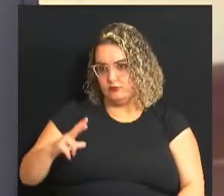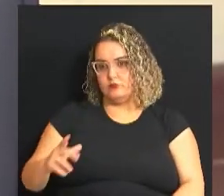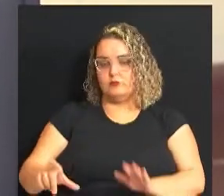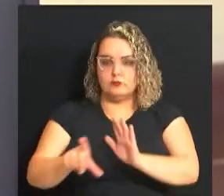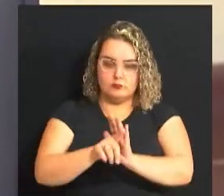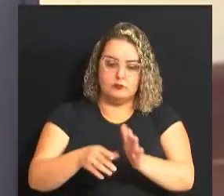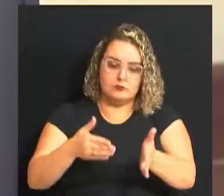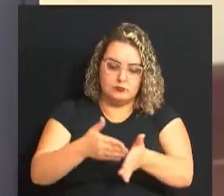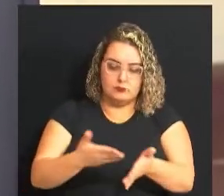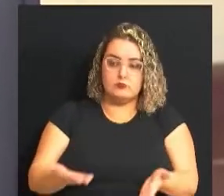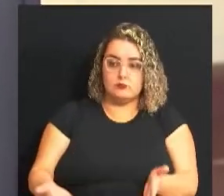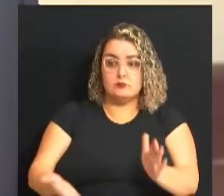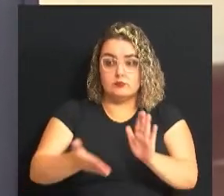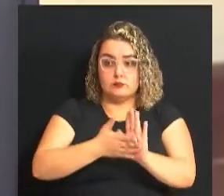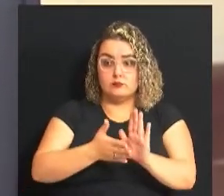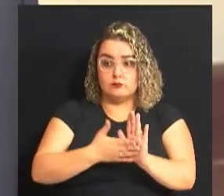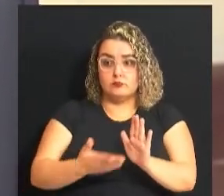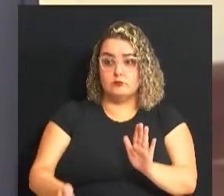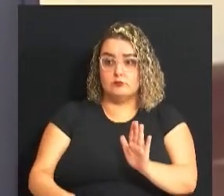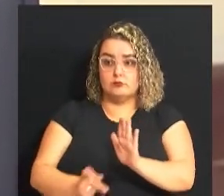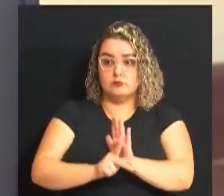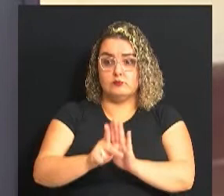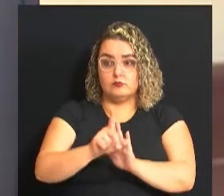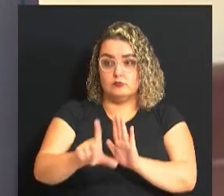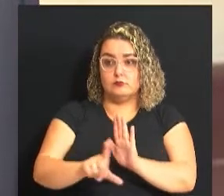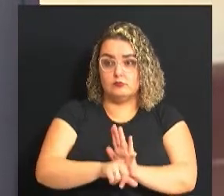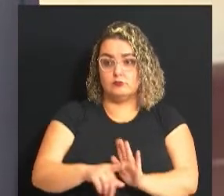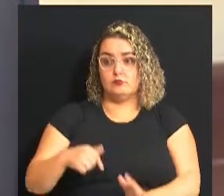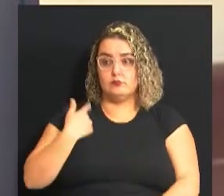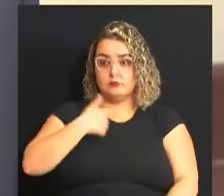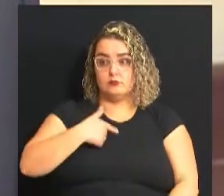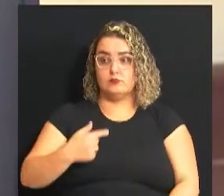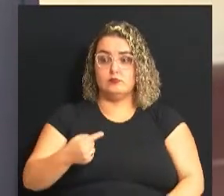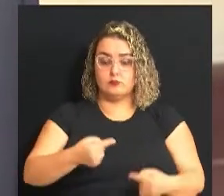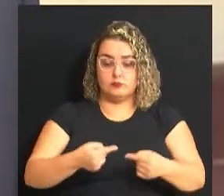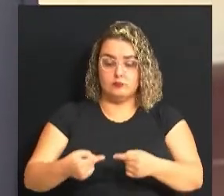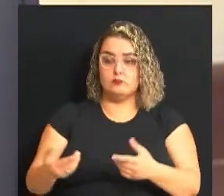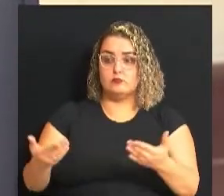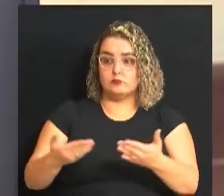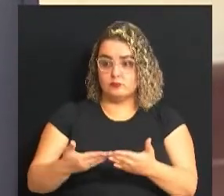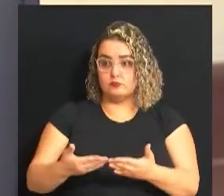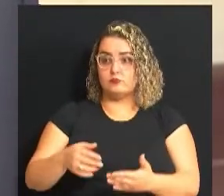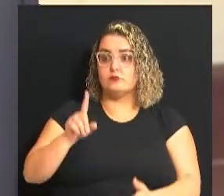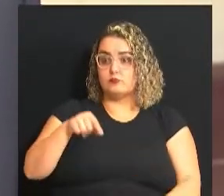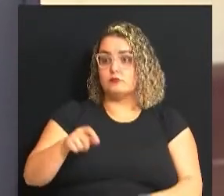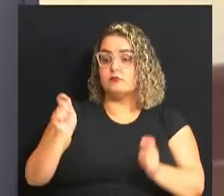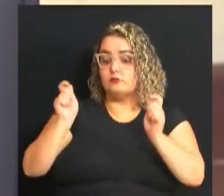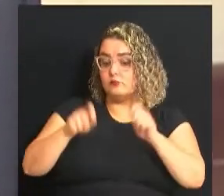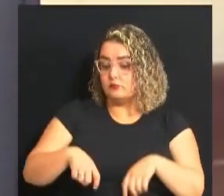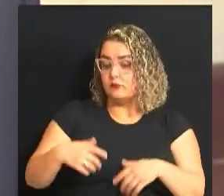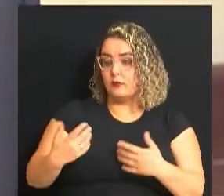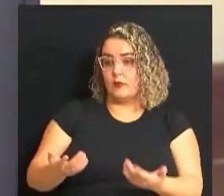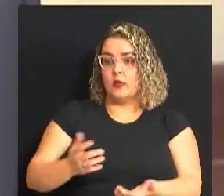proposta desse projeto de lei que nós estamos discutindo hoje é possibilitar, né,